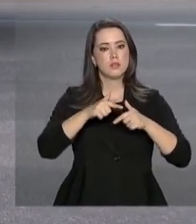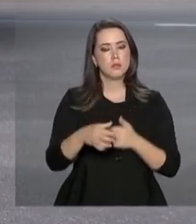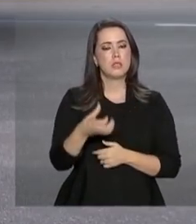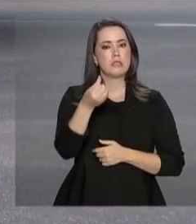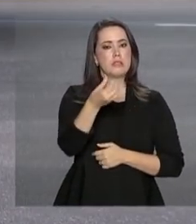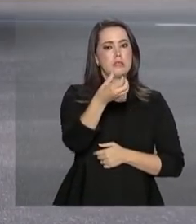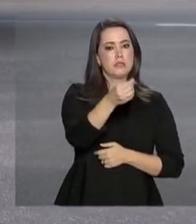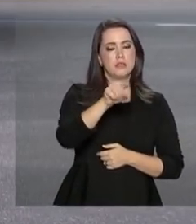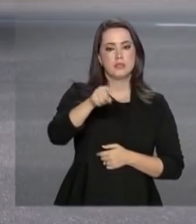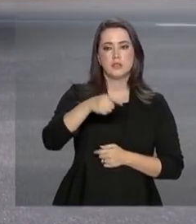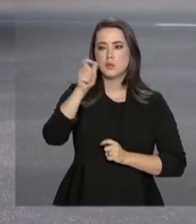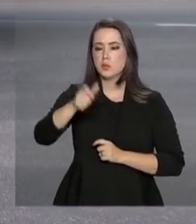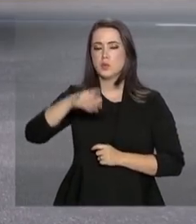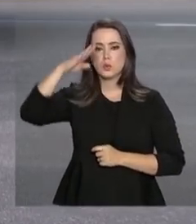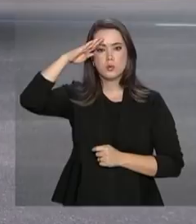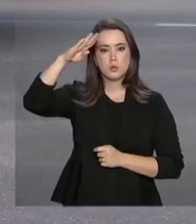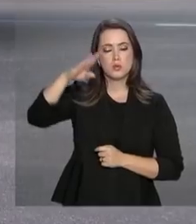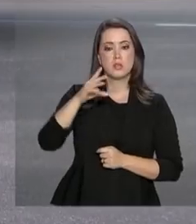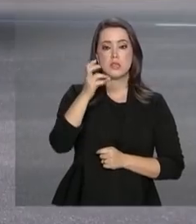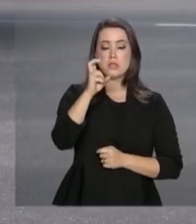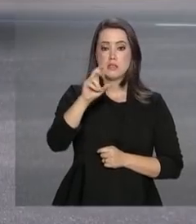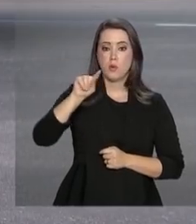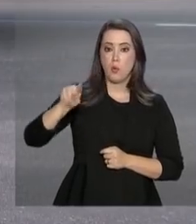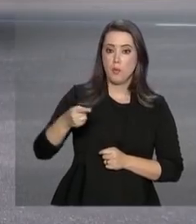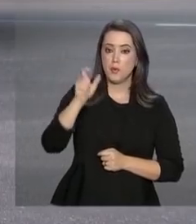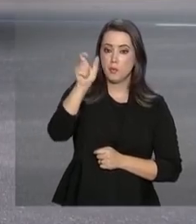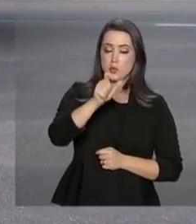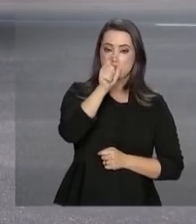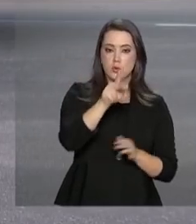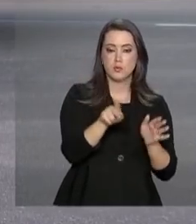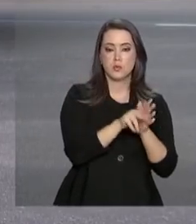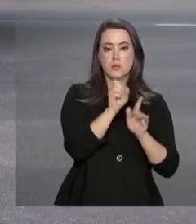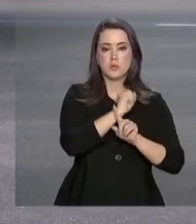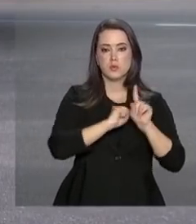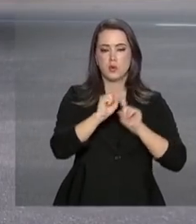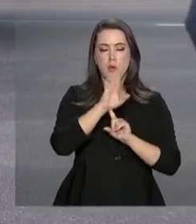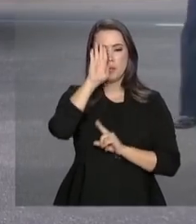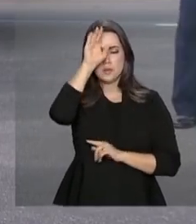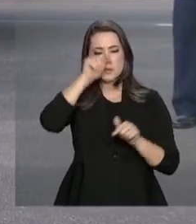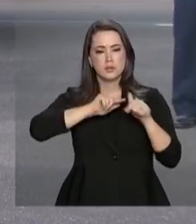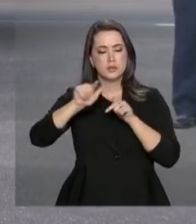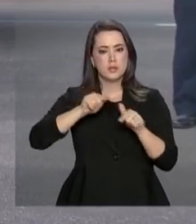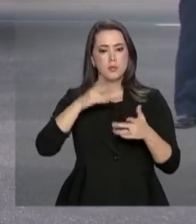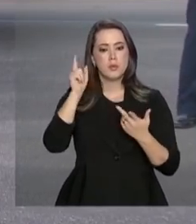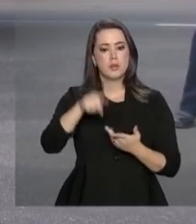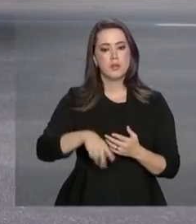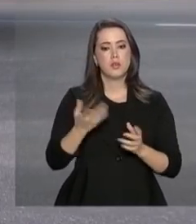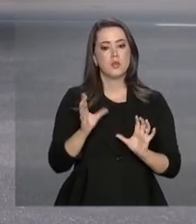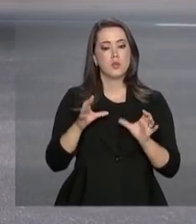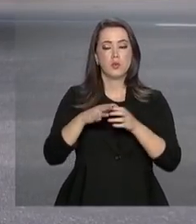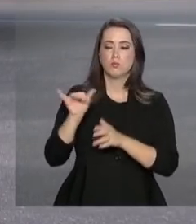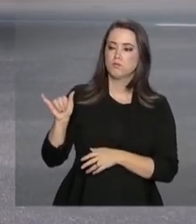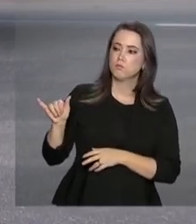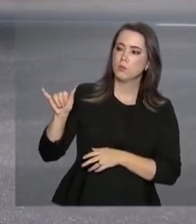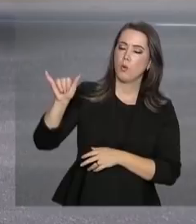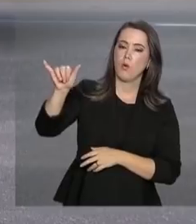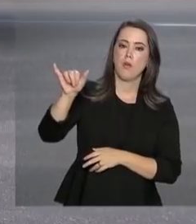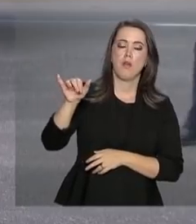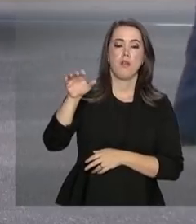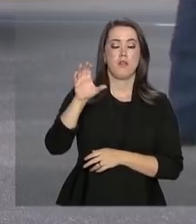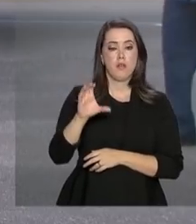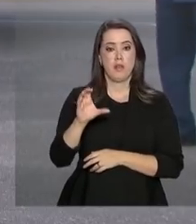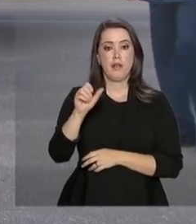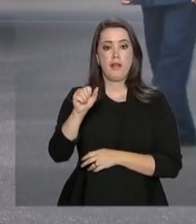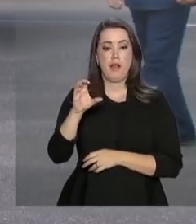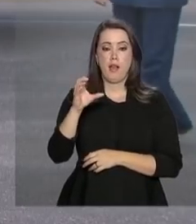66.000 militares e 5.000 civis os principais projetos estratégicos da FAB são o cargueiro C 390 o